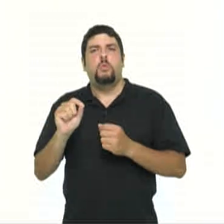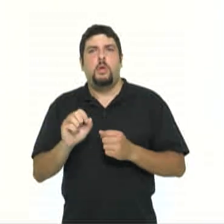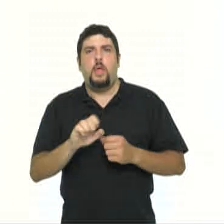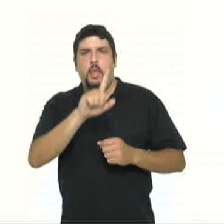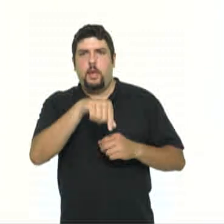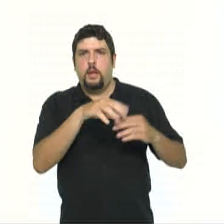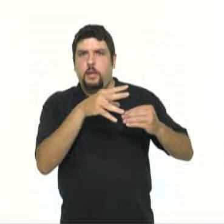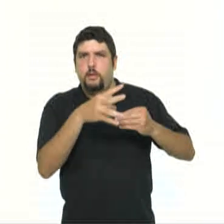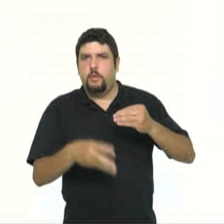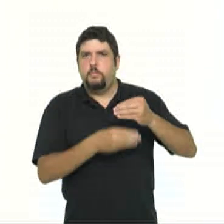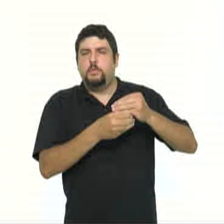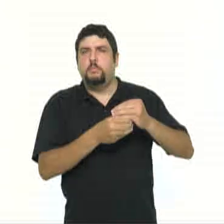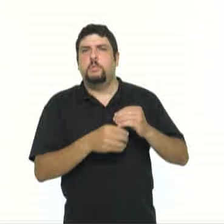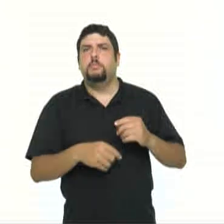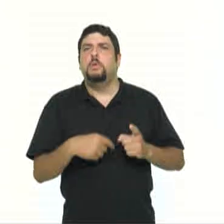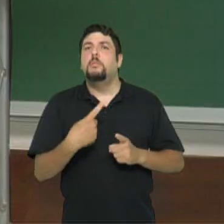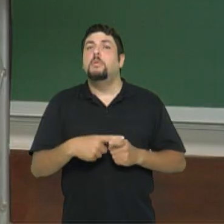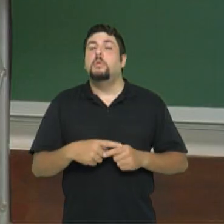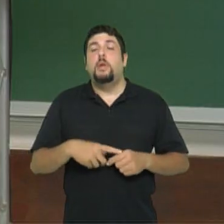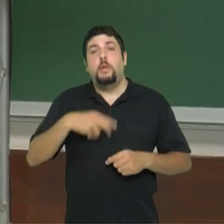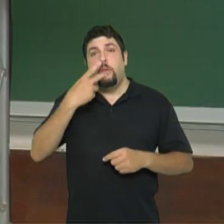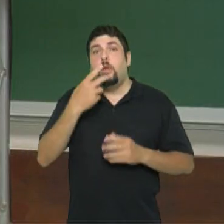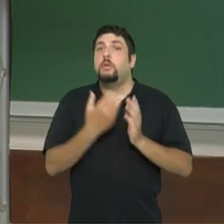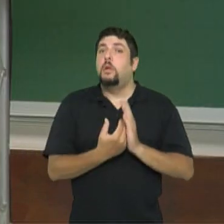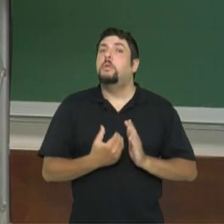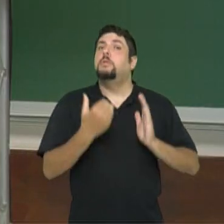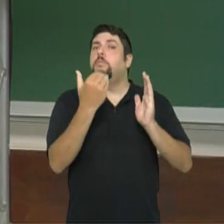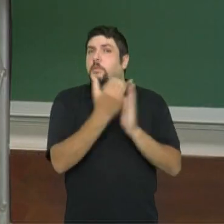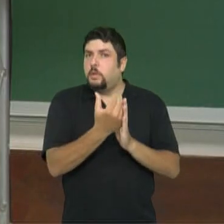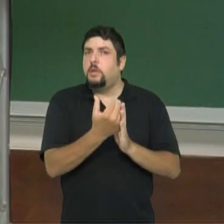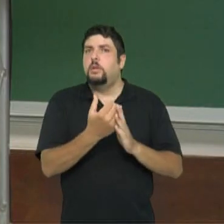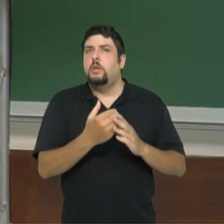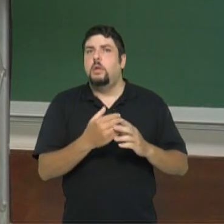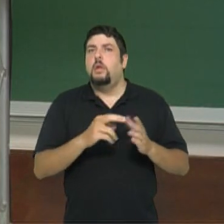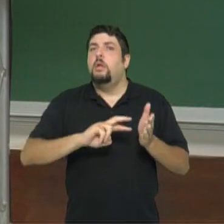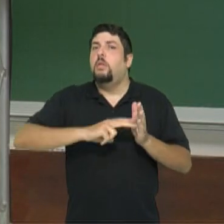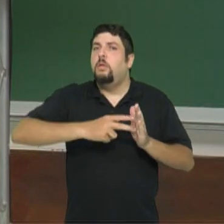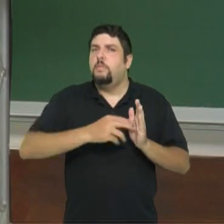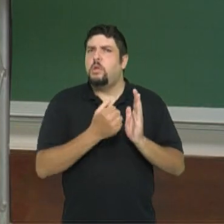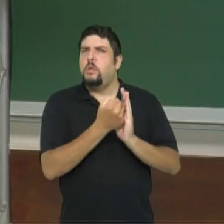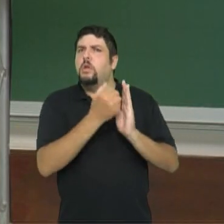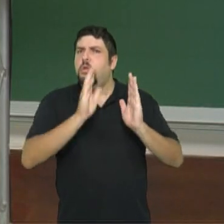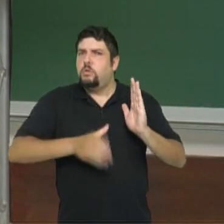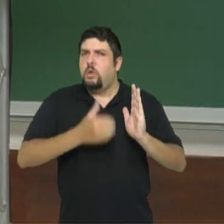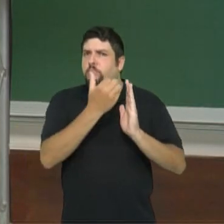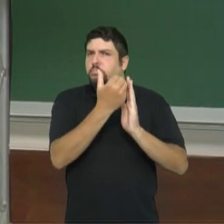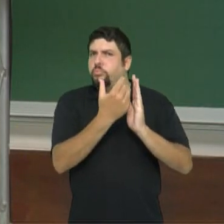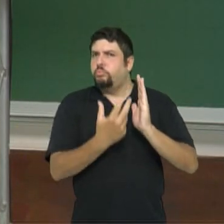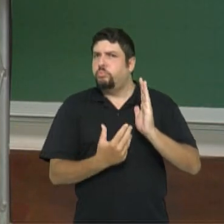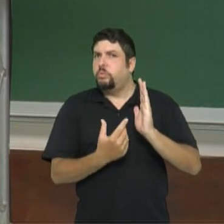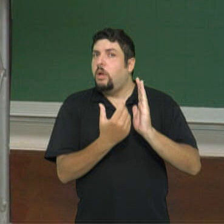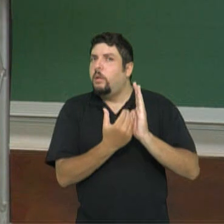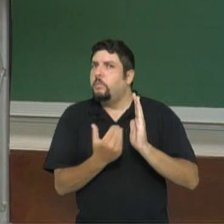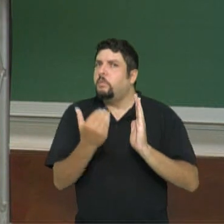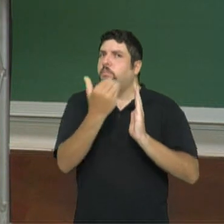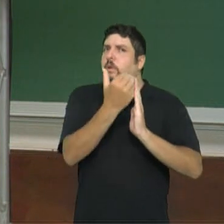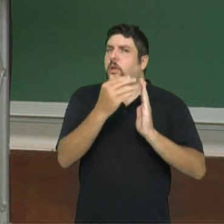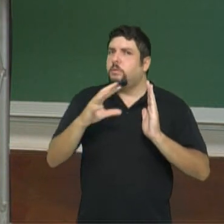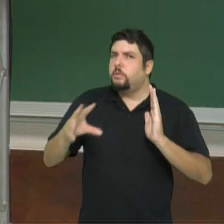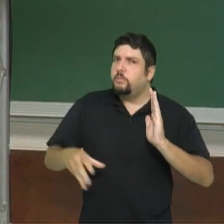adição. Quando ele diz aqui, além do mais, ele quer acrescentar mais uma ideia, então a ideia de adição.